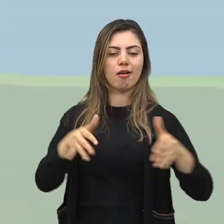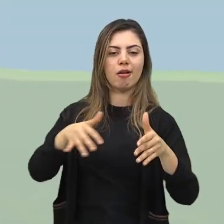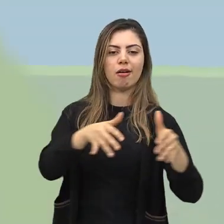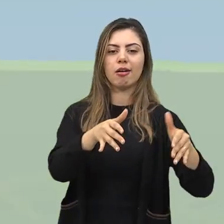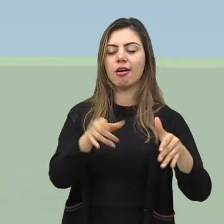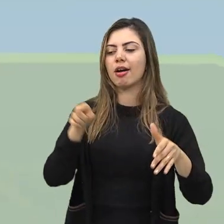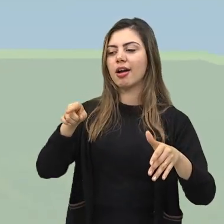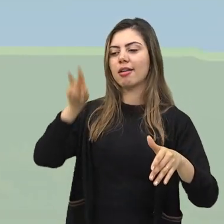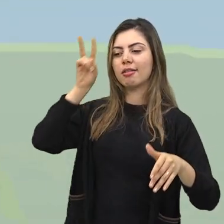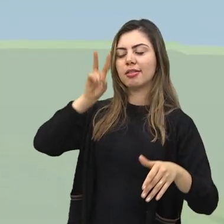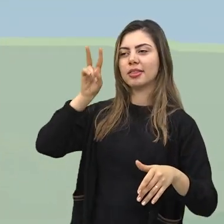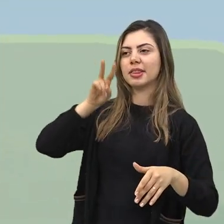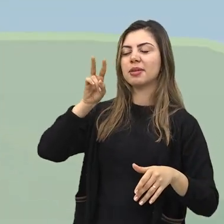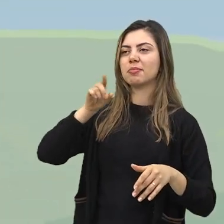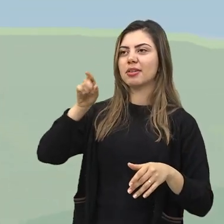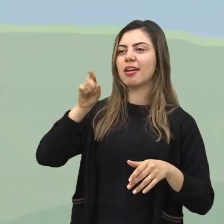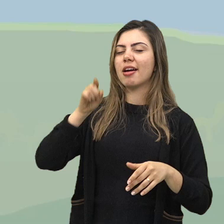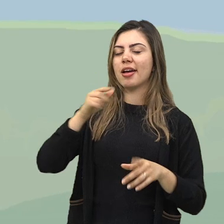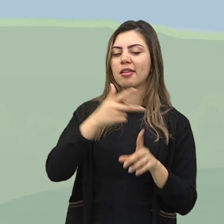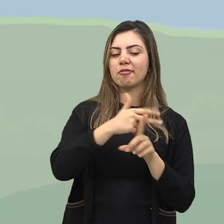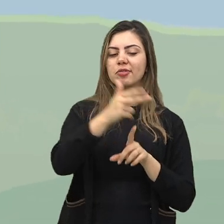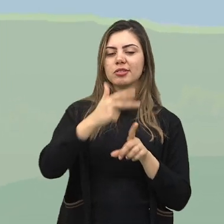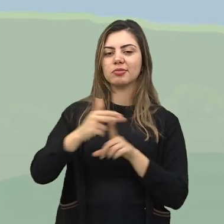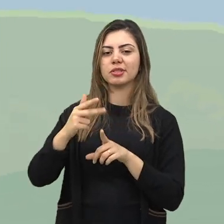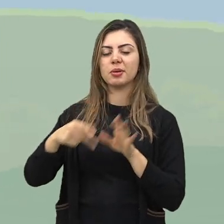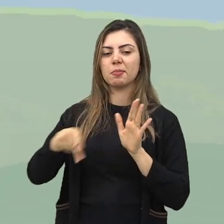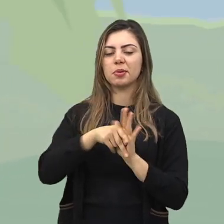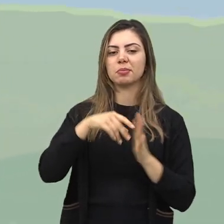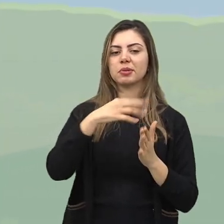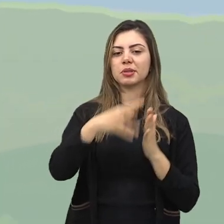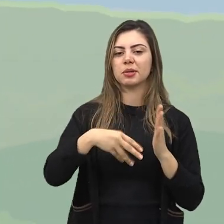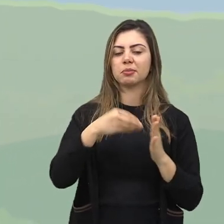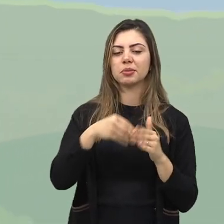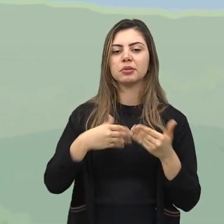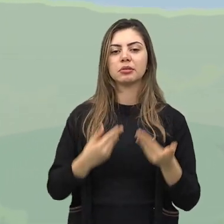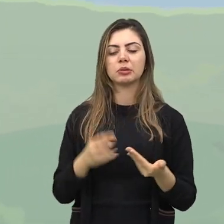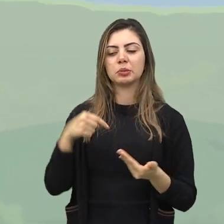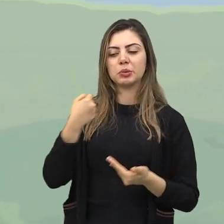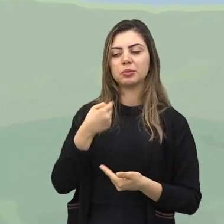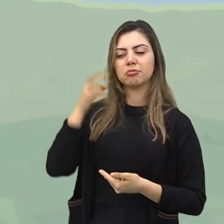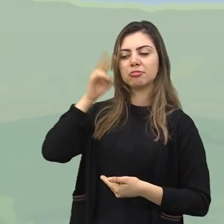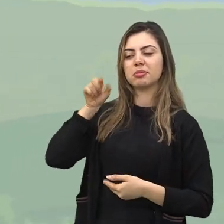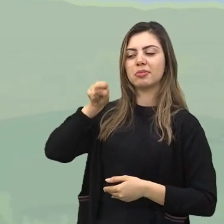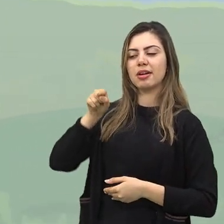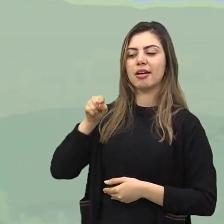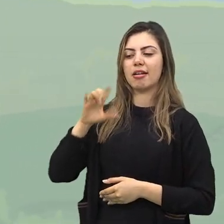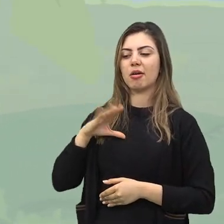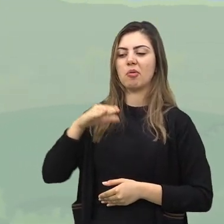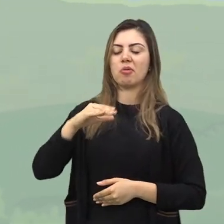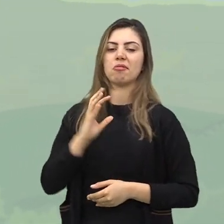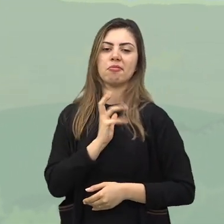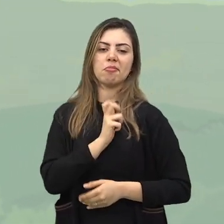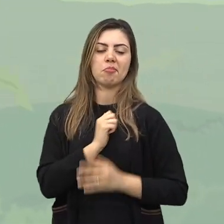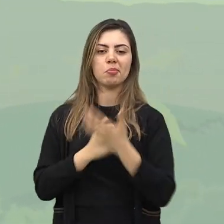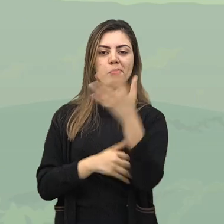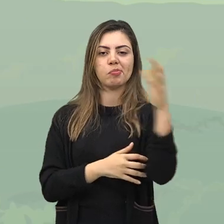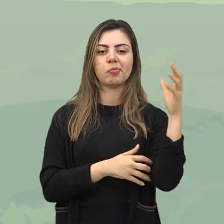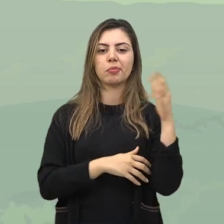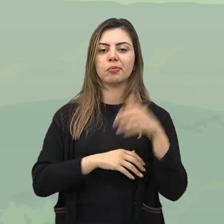uma lenda viva da floresta amazônica, lembrada por sua coragem e amor pela natureza.